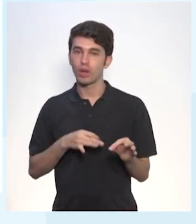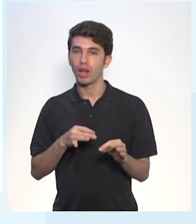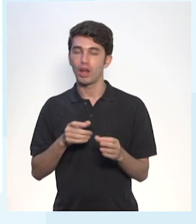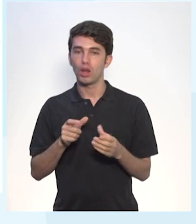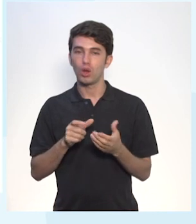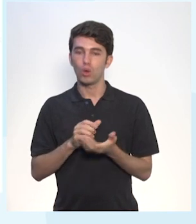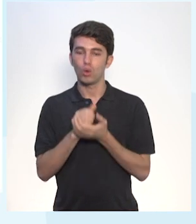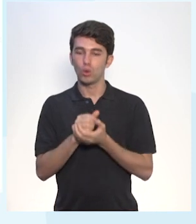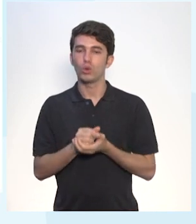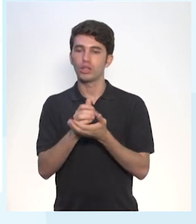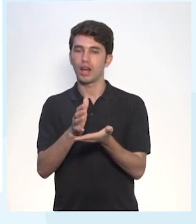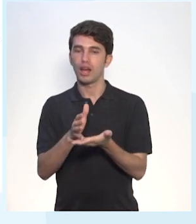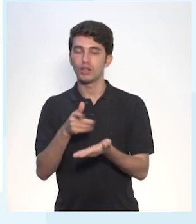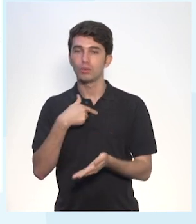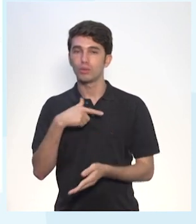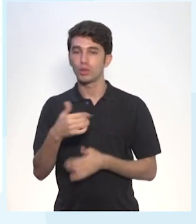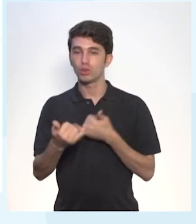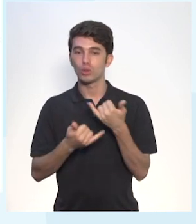dado para o jogo.